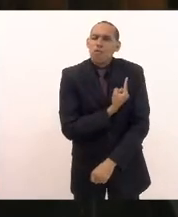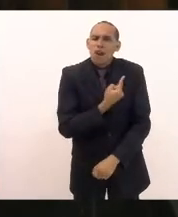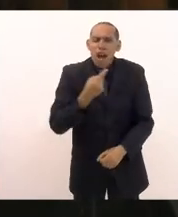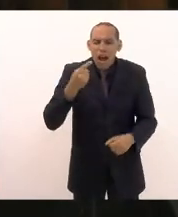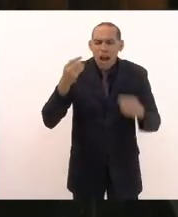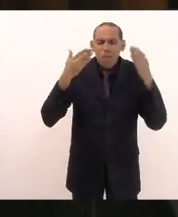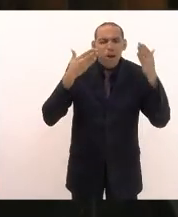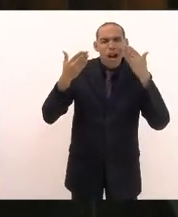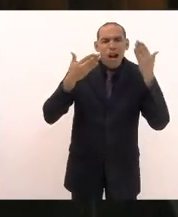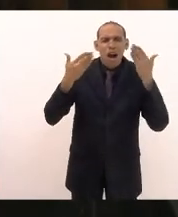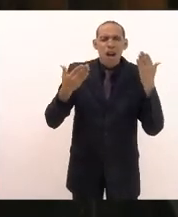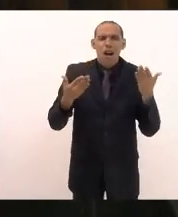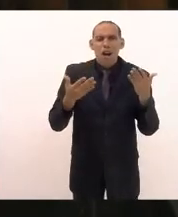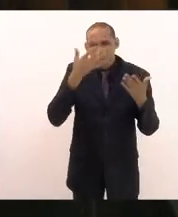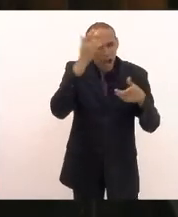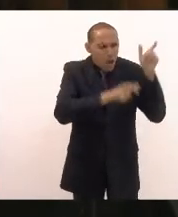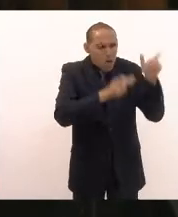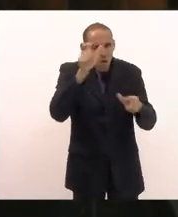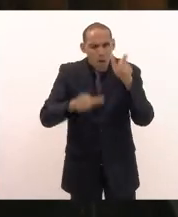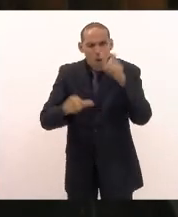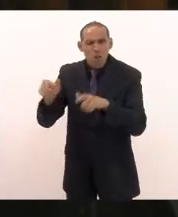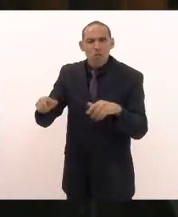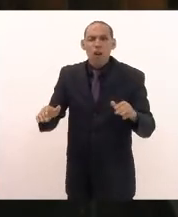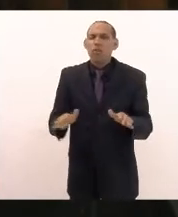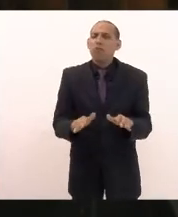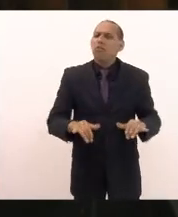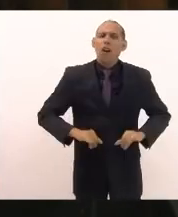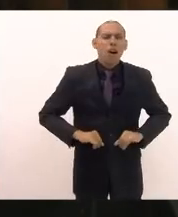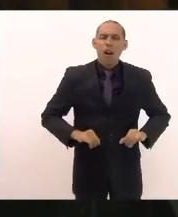psicológico, quantas pessoas abaladas. E digo mais,